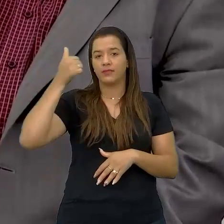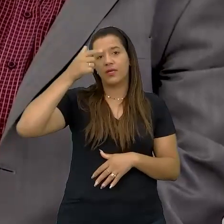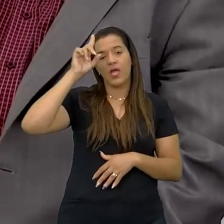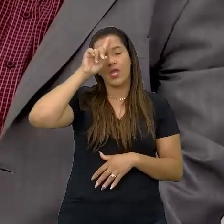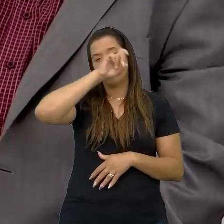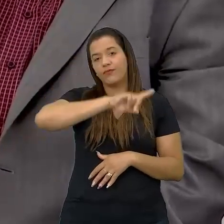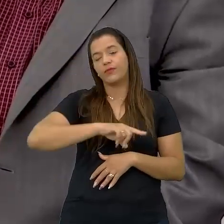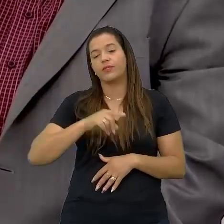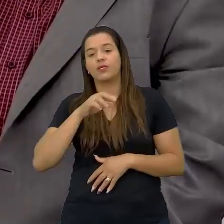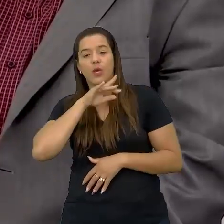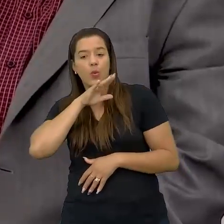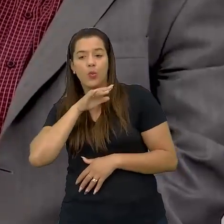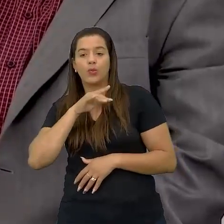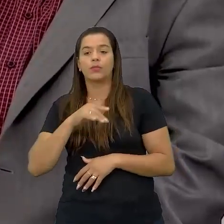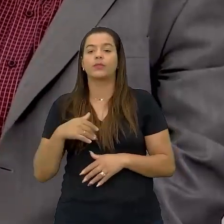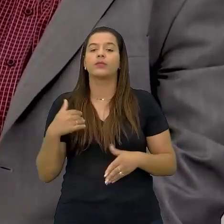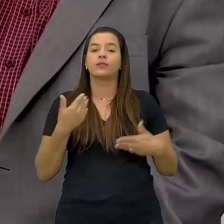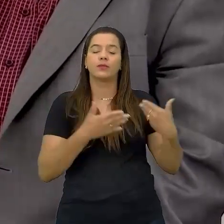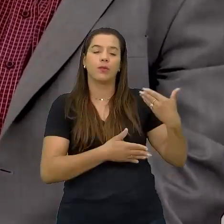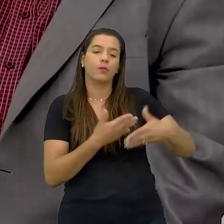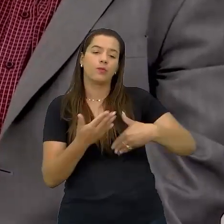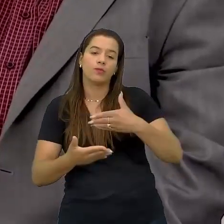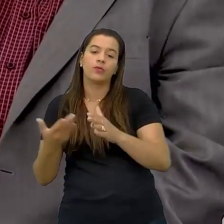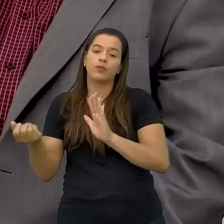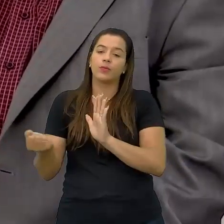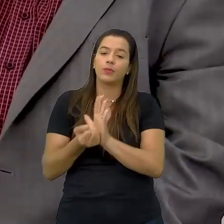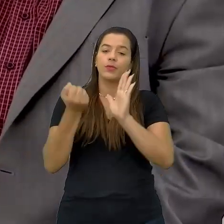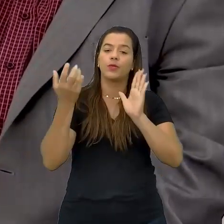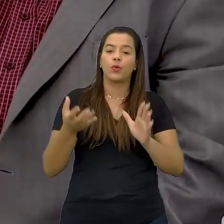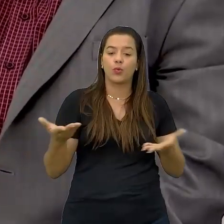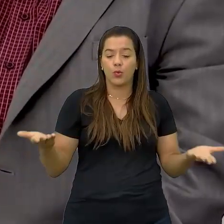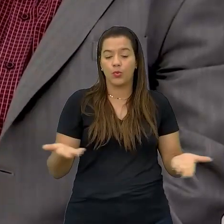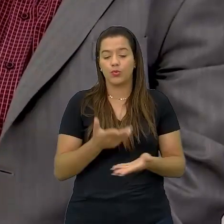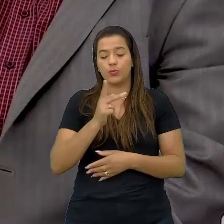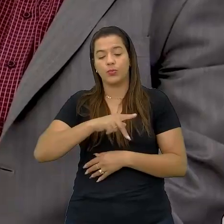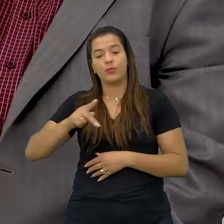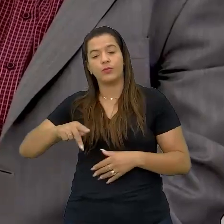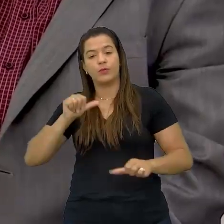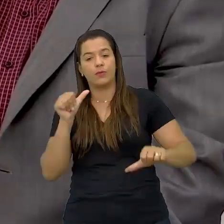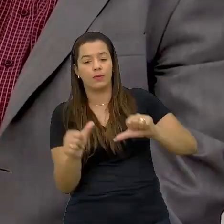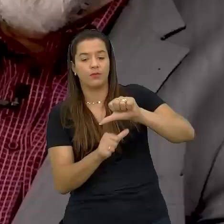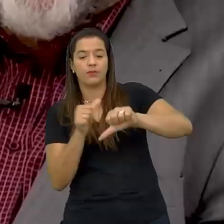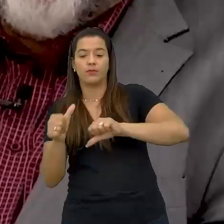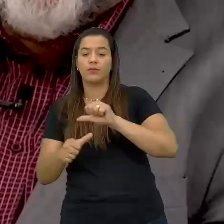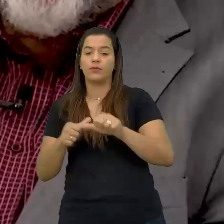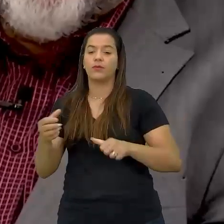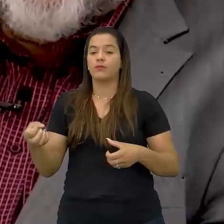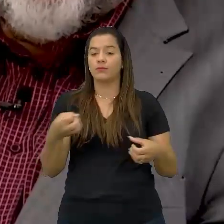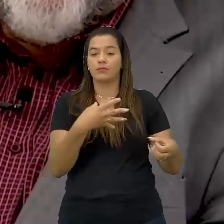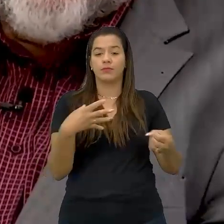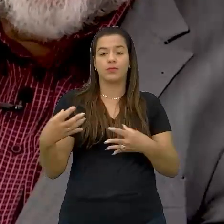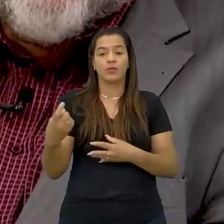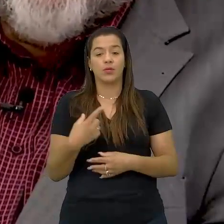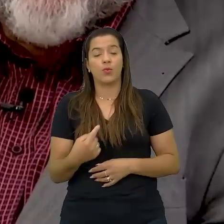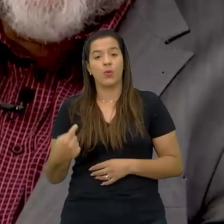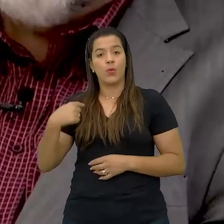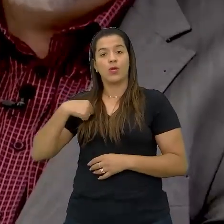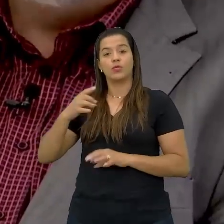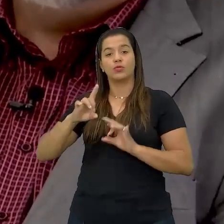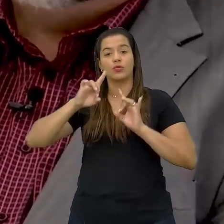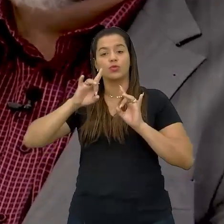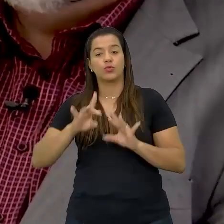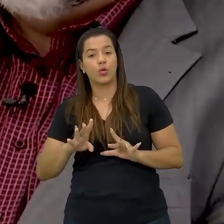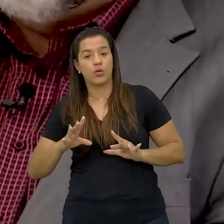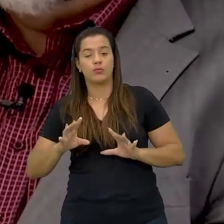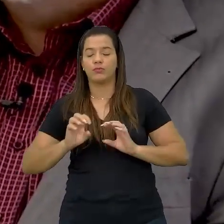um patrimônio, é algo que reinventa nosso modo de ser professor ou professora. Isto é, não cabe mais a mim apenas ser alguém